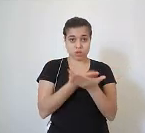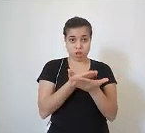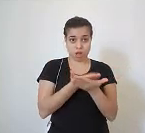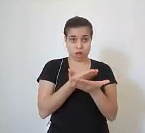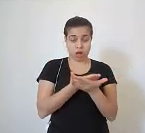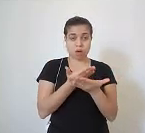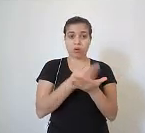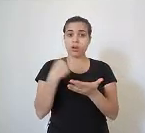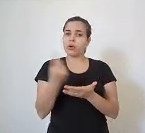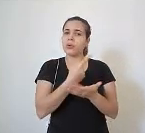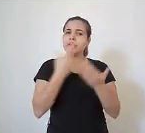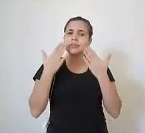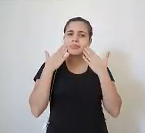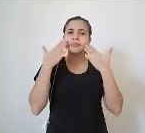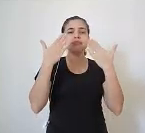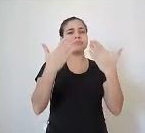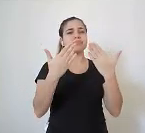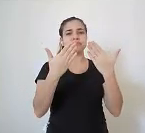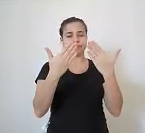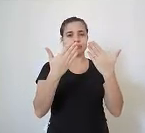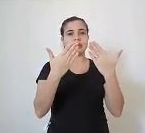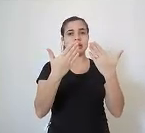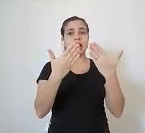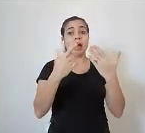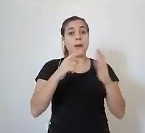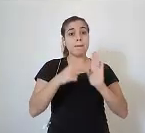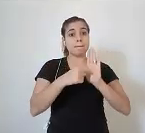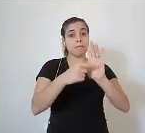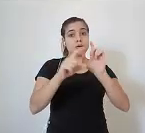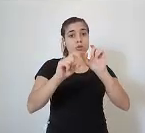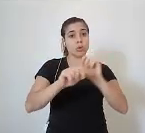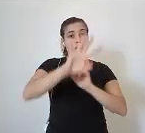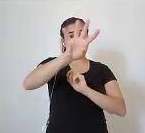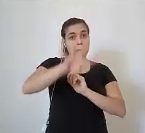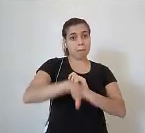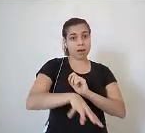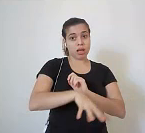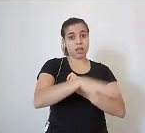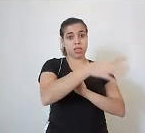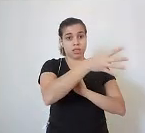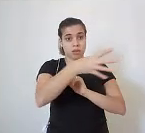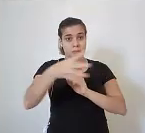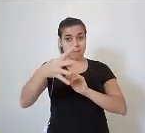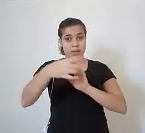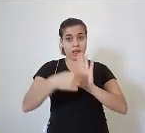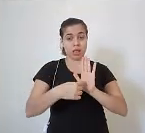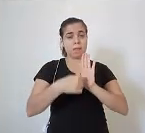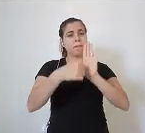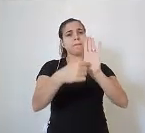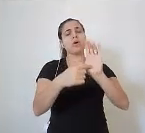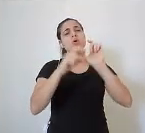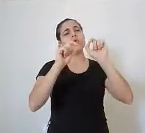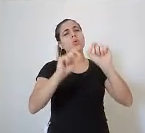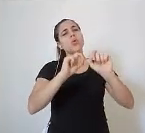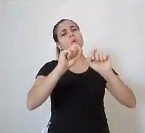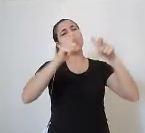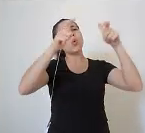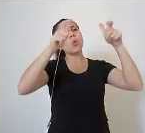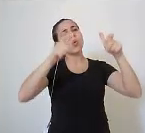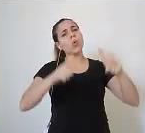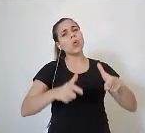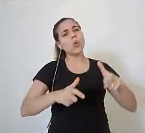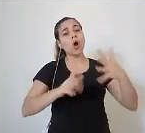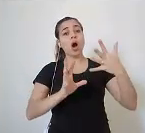consumidor primário, secundário, terciário, quaternário. Os decompositores, eles vão estar presentes